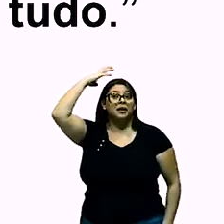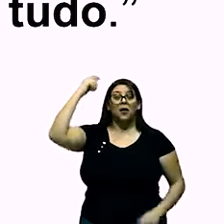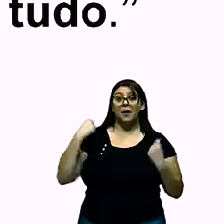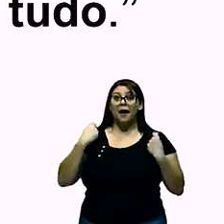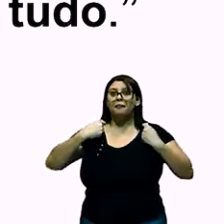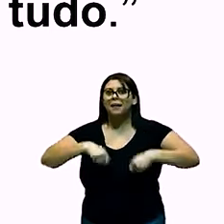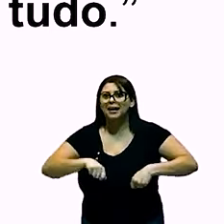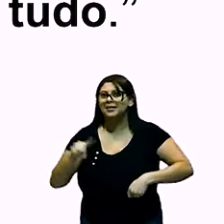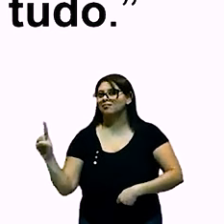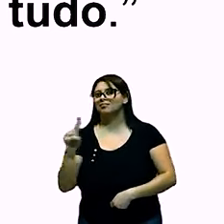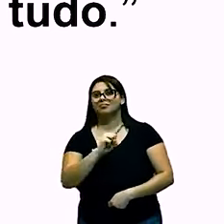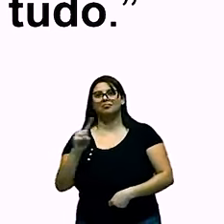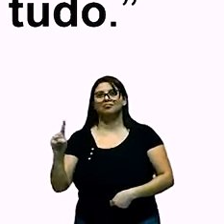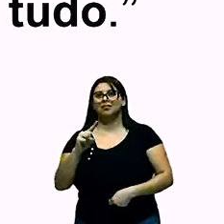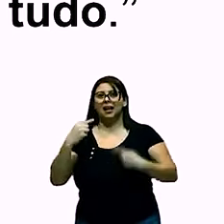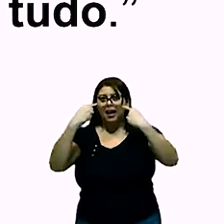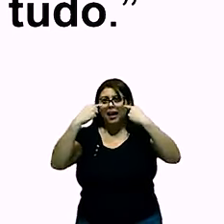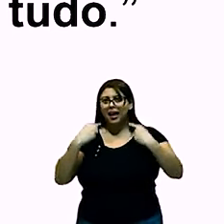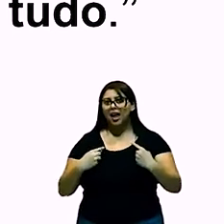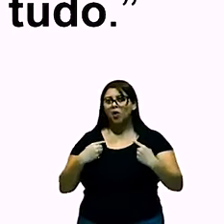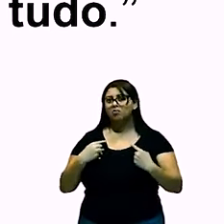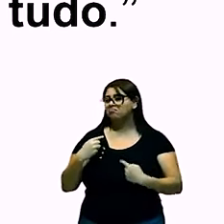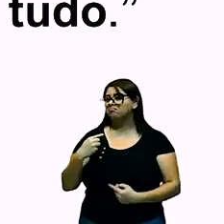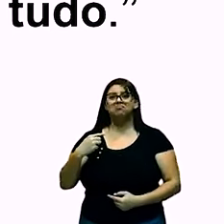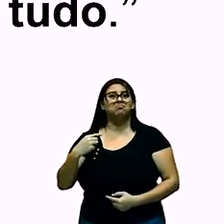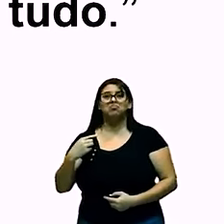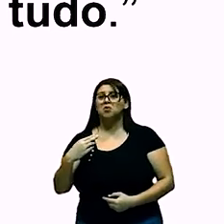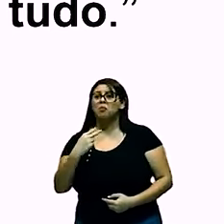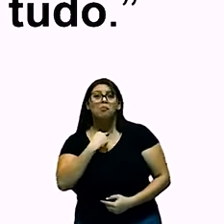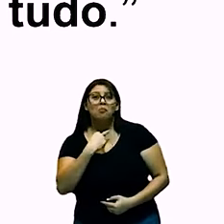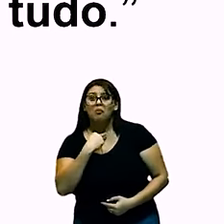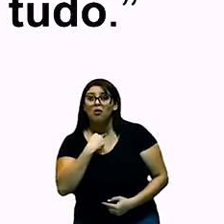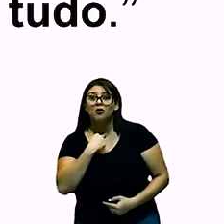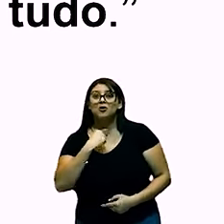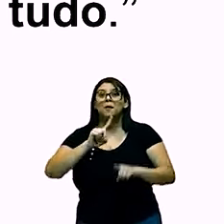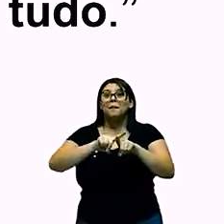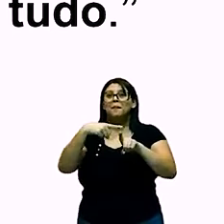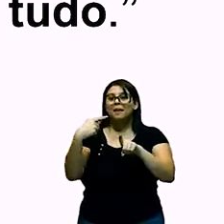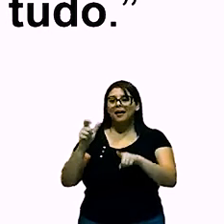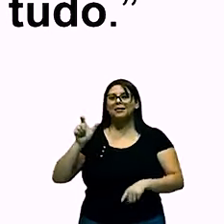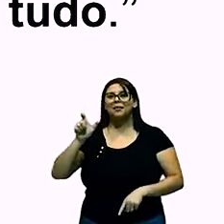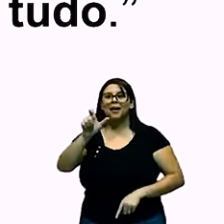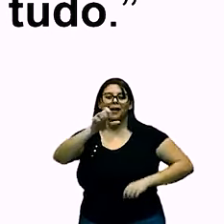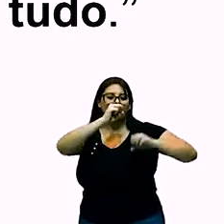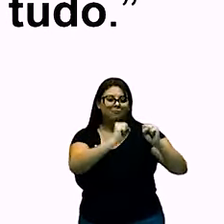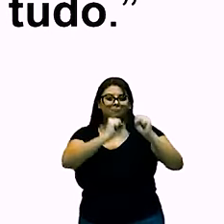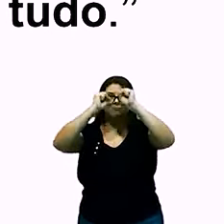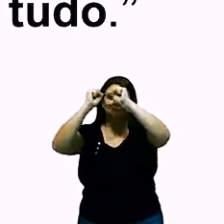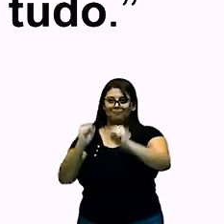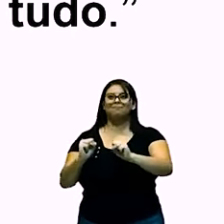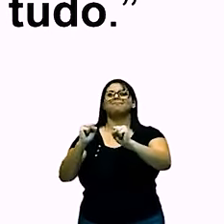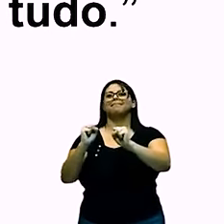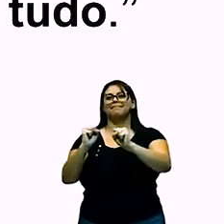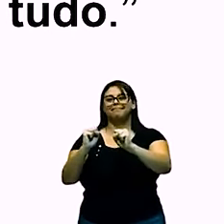está presa. A palavra de Deus, ela é viva e eficaz, então ela é apta e ela sempre faz